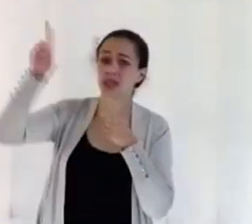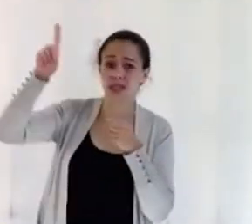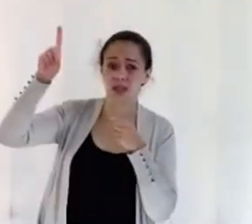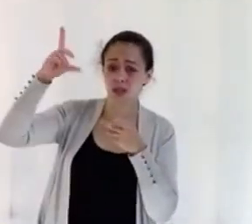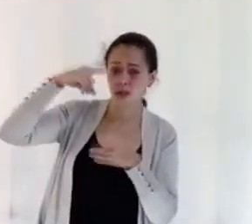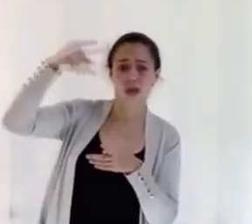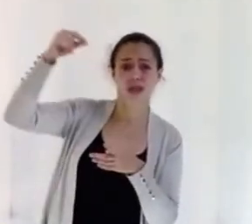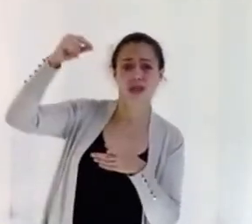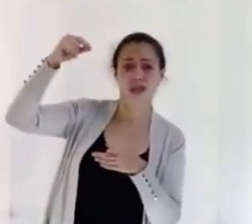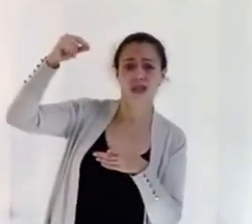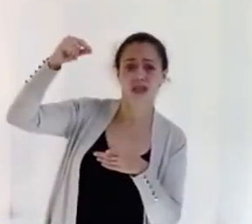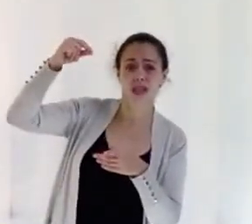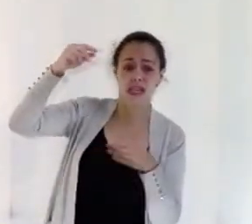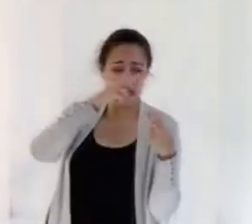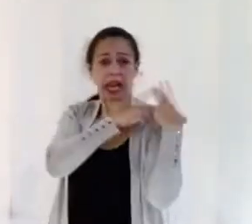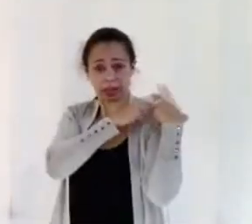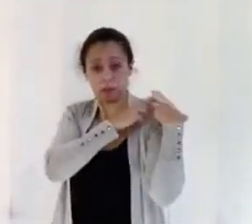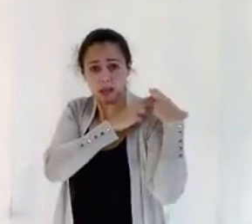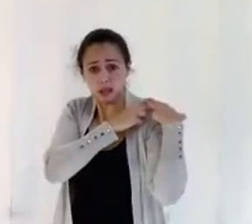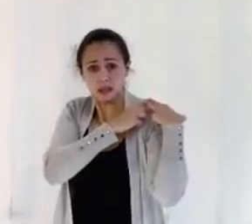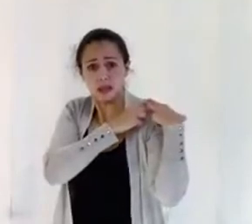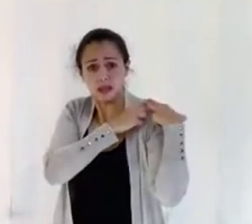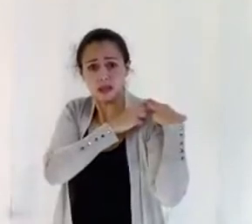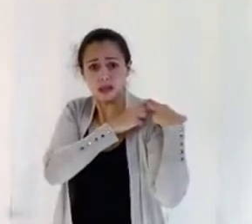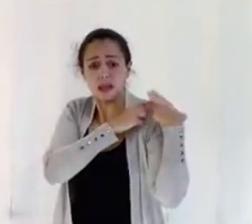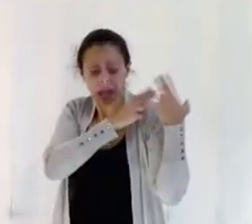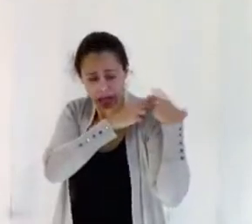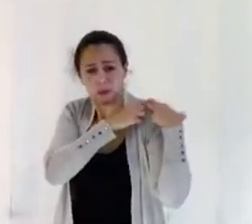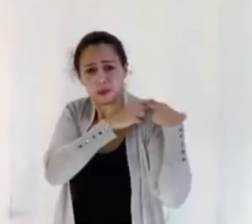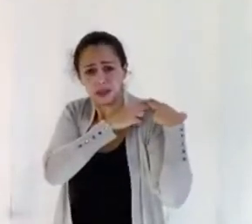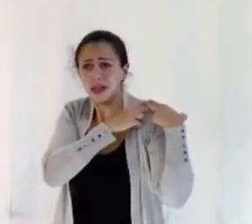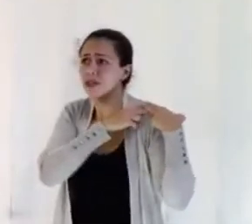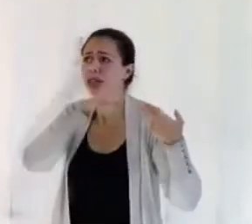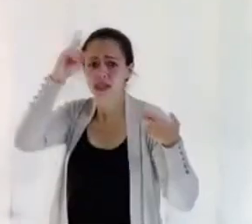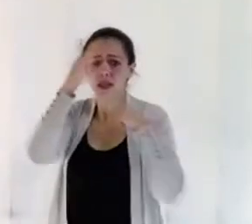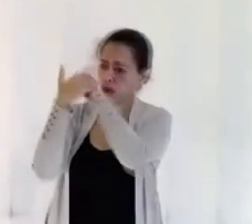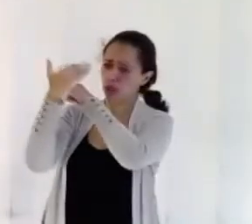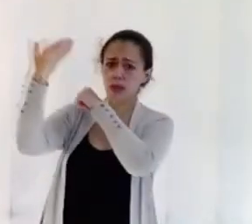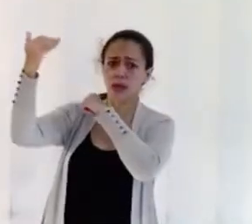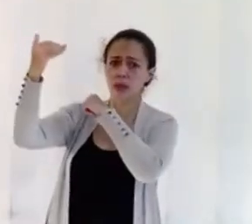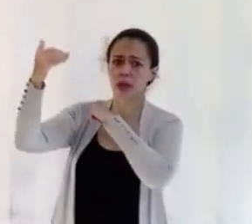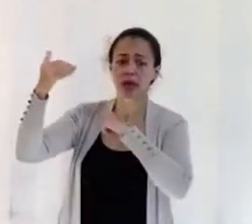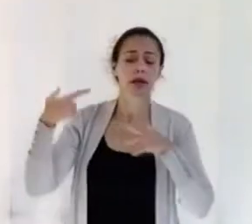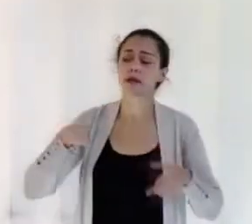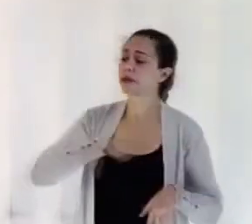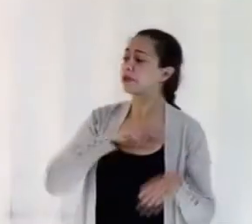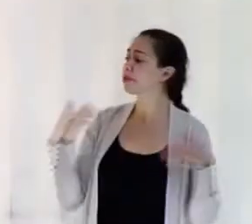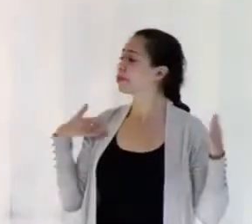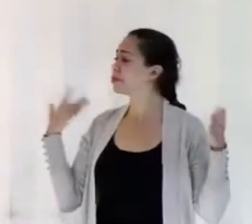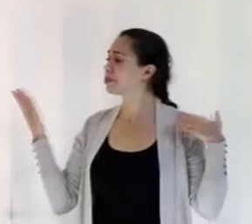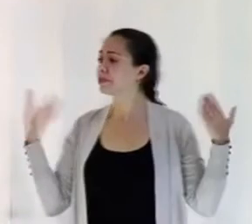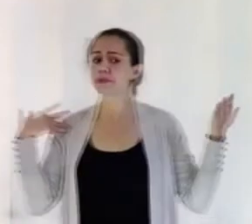prestar conta da vida de cada um de vocês diante de Deus. Deus não nos chamou para nos deixar aqui